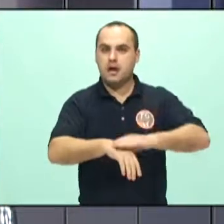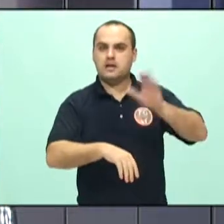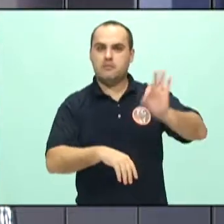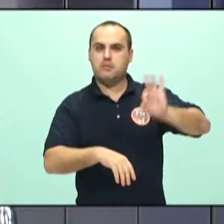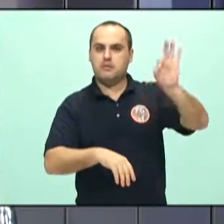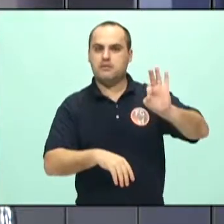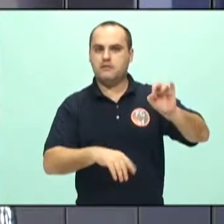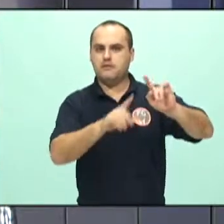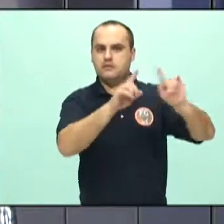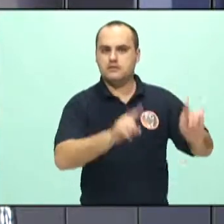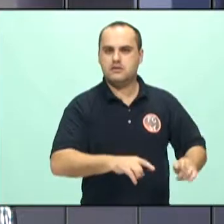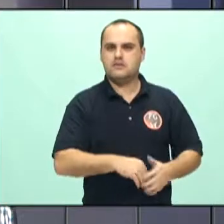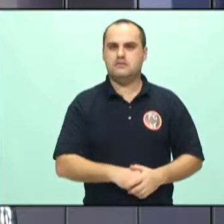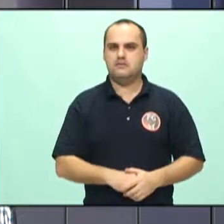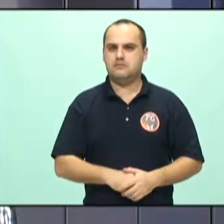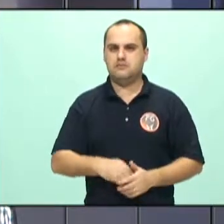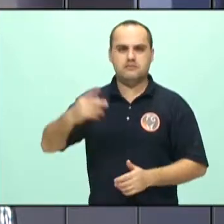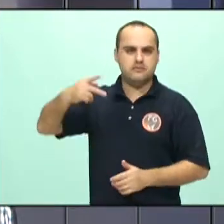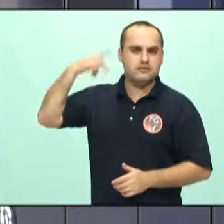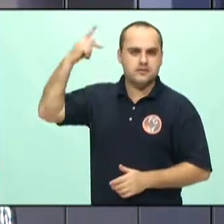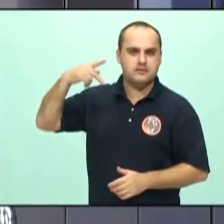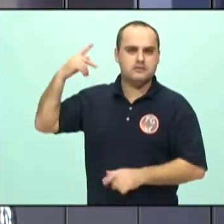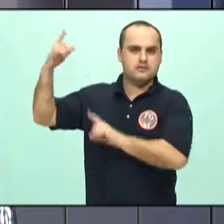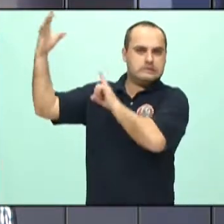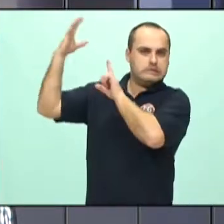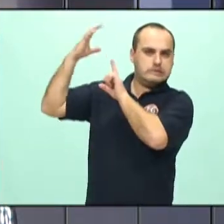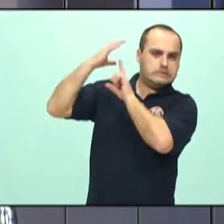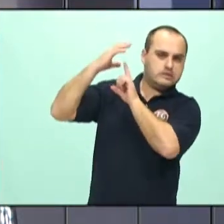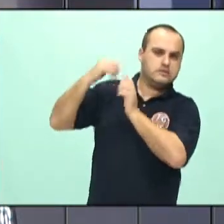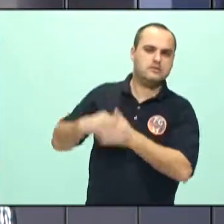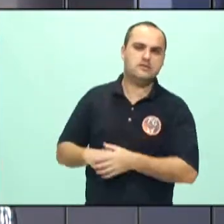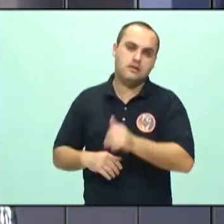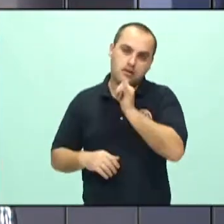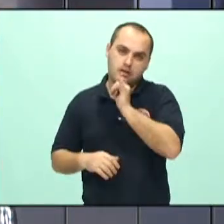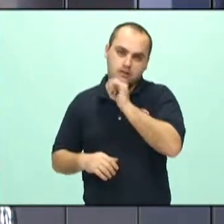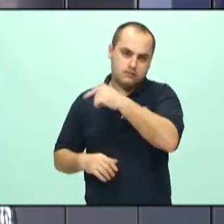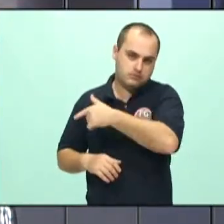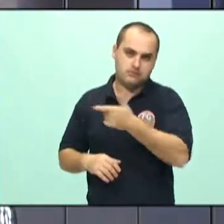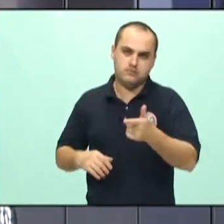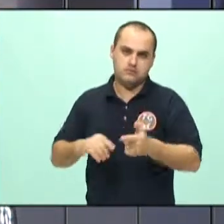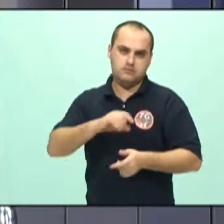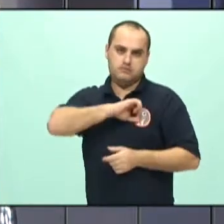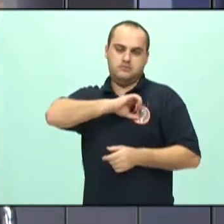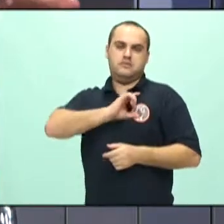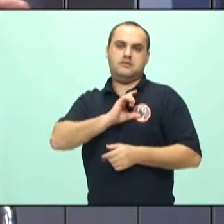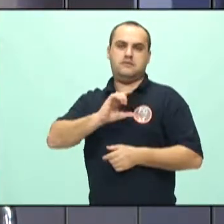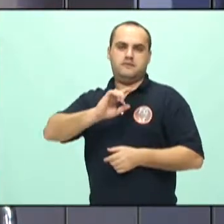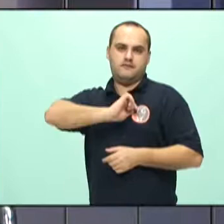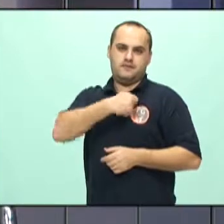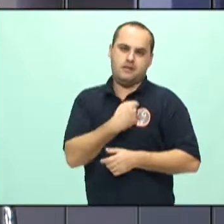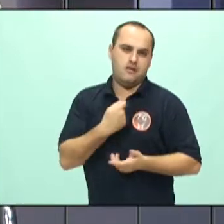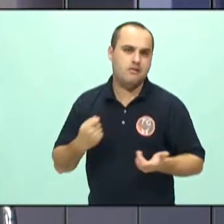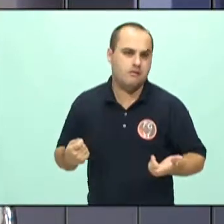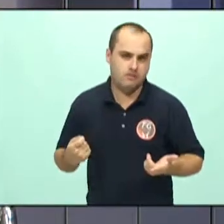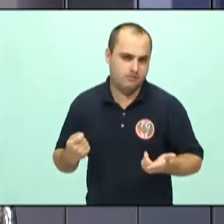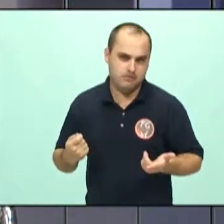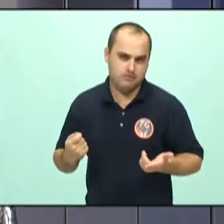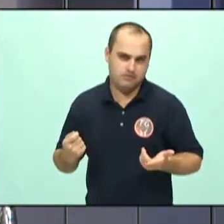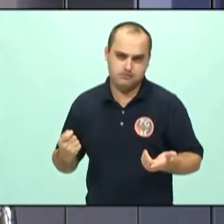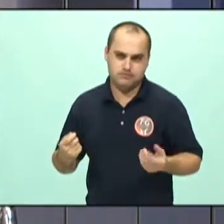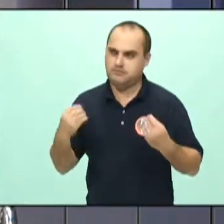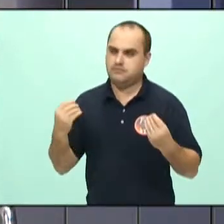que privilegia determinada classe por pressão, porque não aguenta pressão, como foi, por exemplo, no caso do aumento do salário dos fiscais, que foi uma aberração muito grande. Então, contra